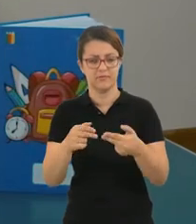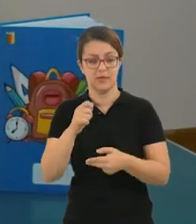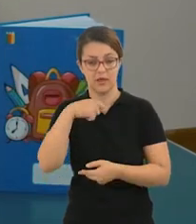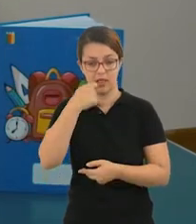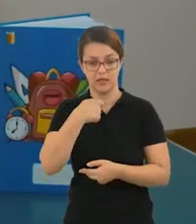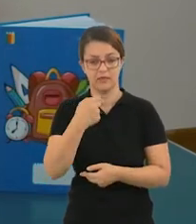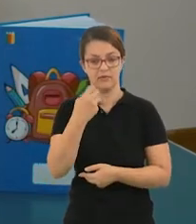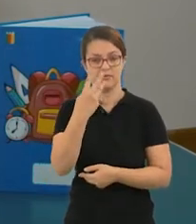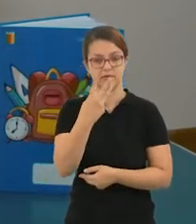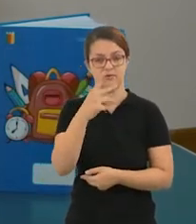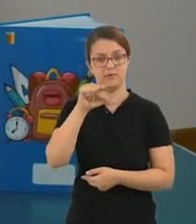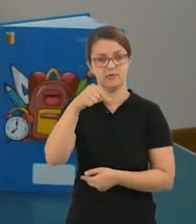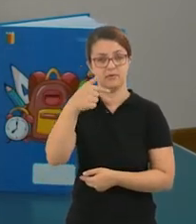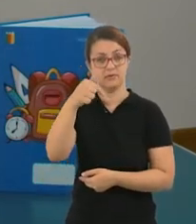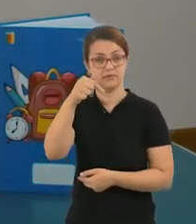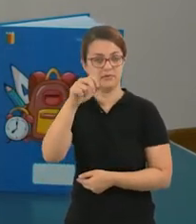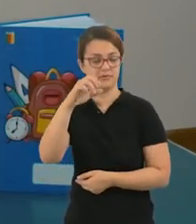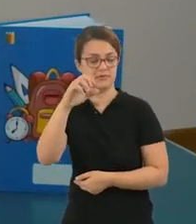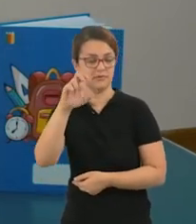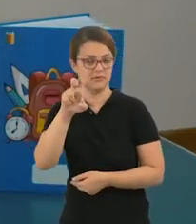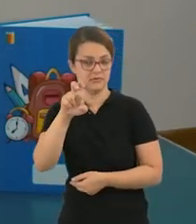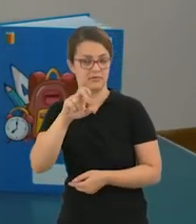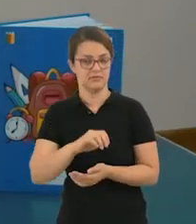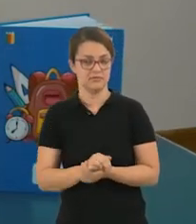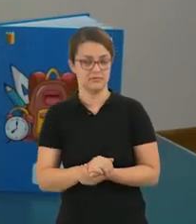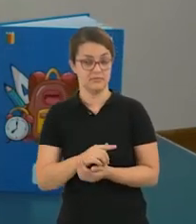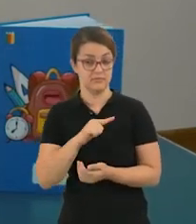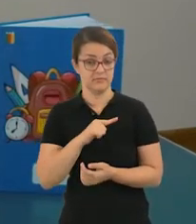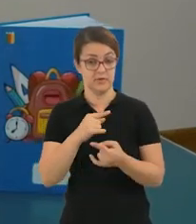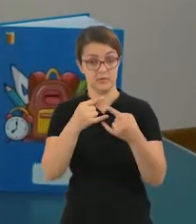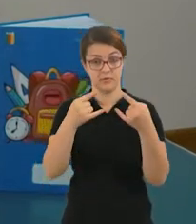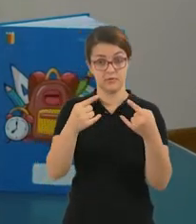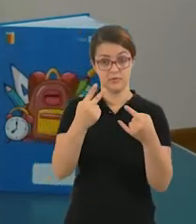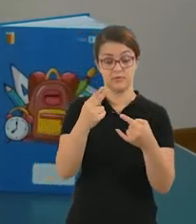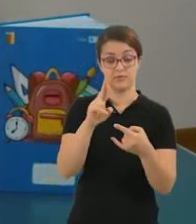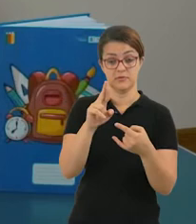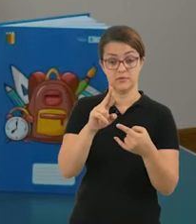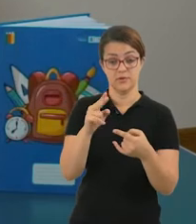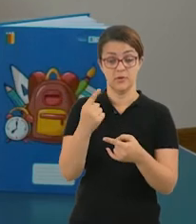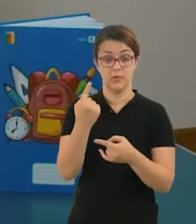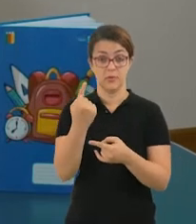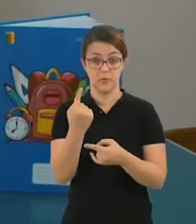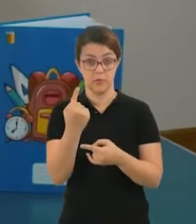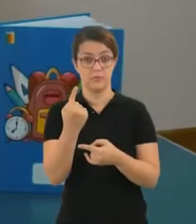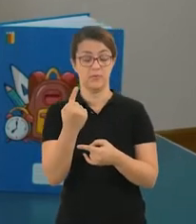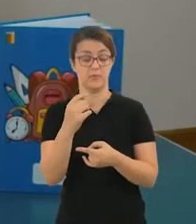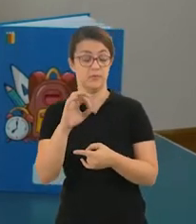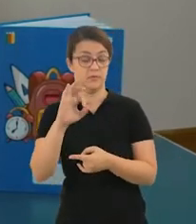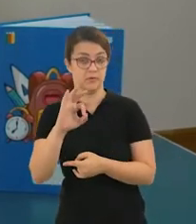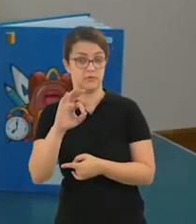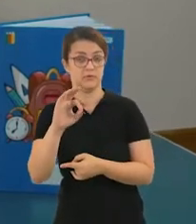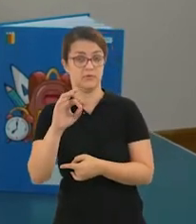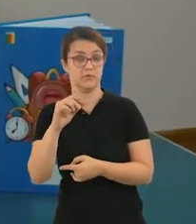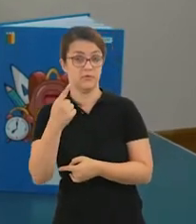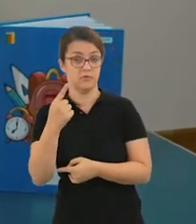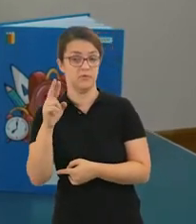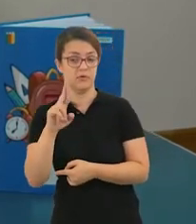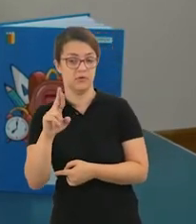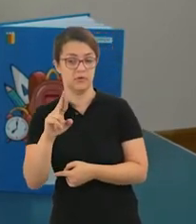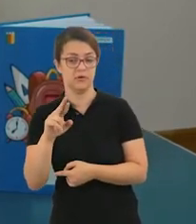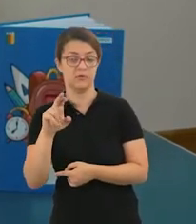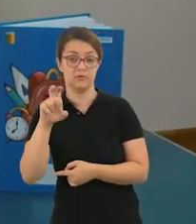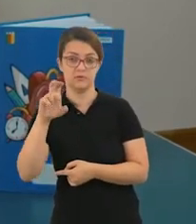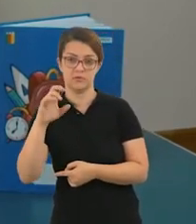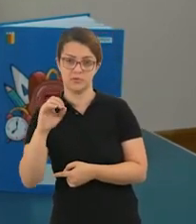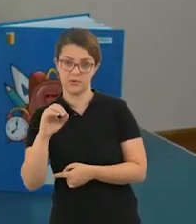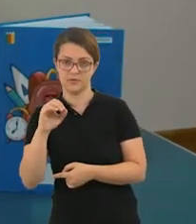ó, R$ 3,75, então eu tenho uma nota de R$ 2,00, uma moeda de R$ 1,00, uma moeda de 50 centavos